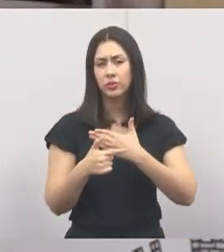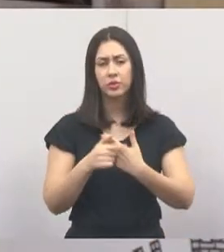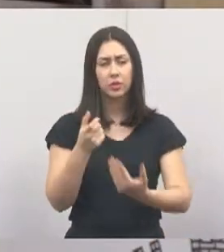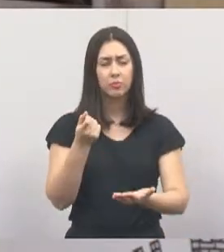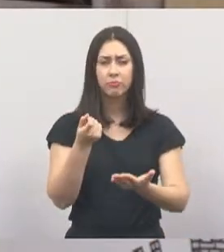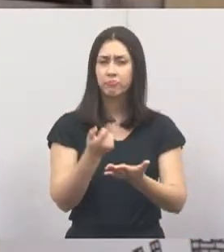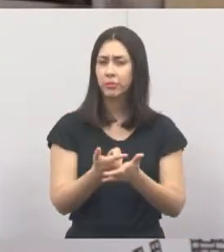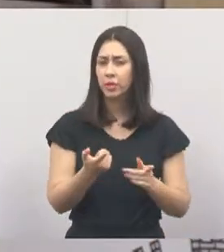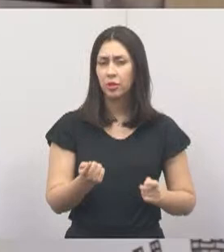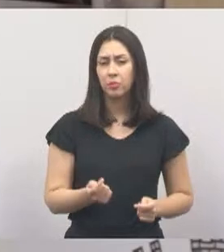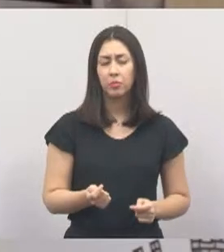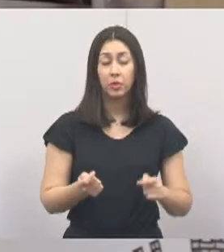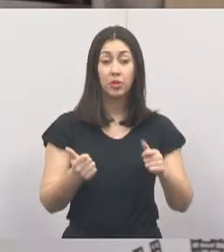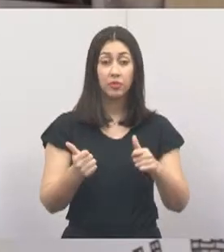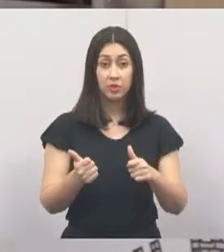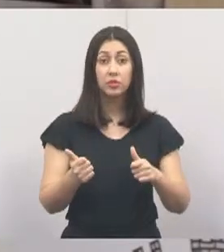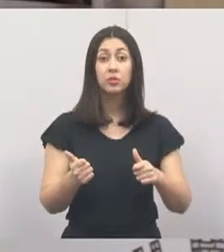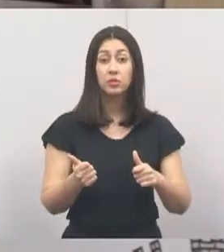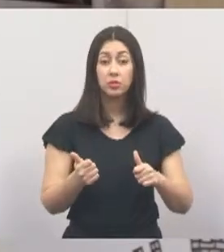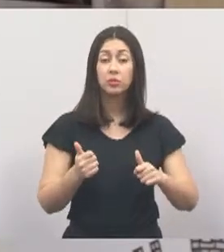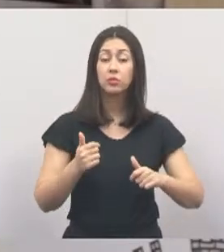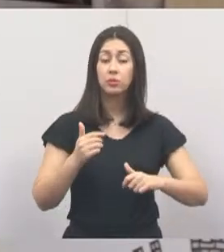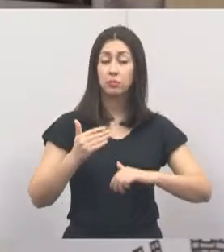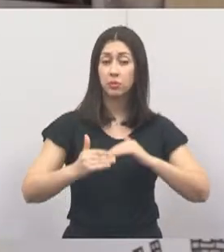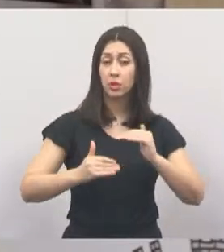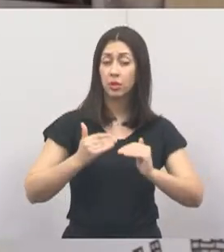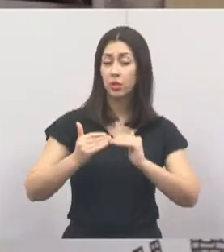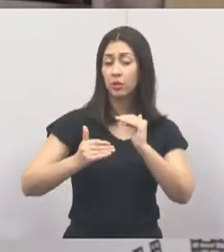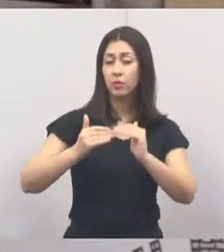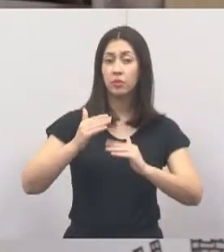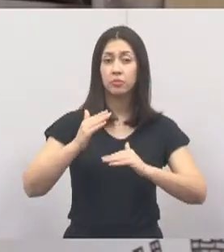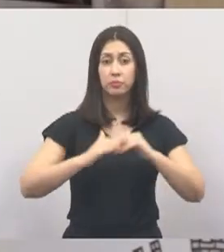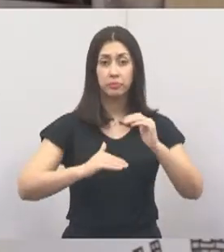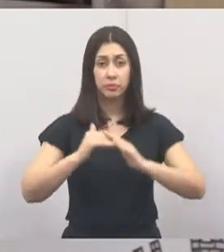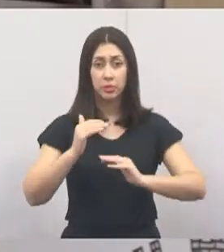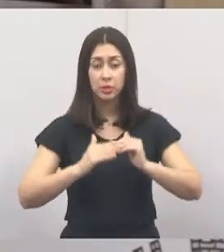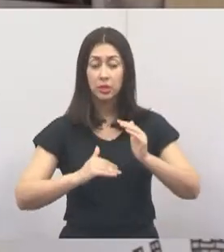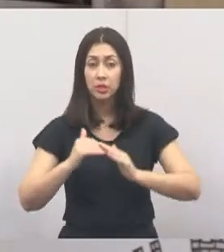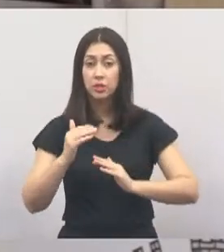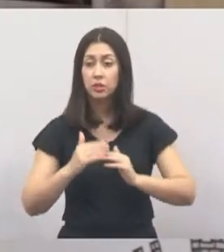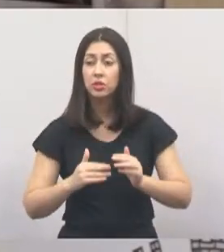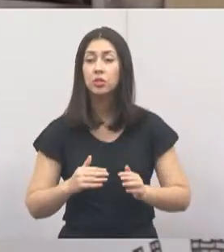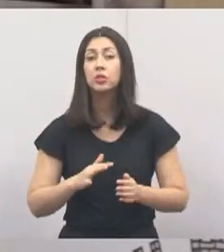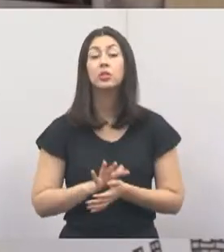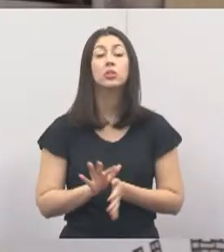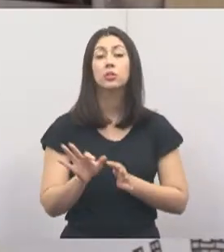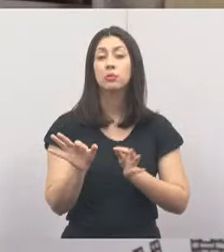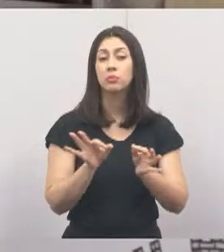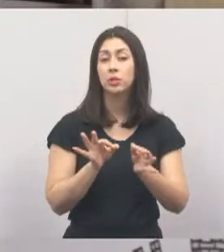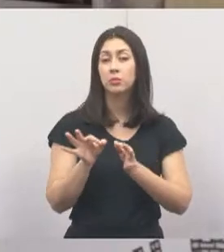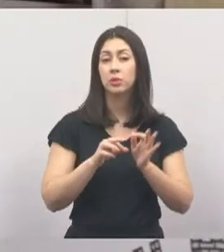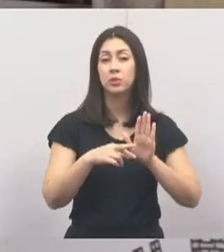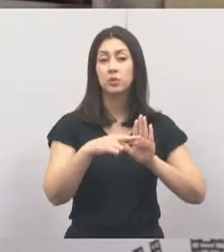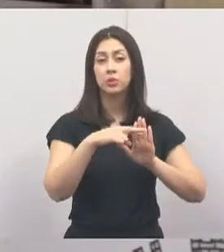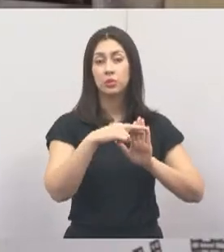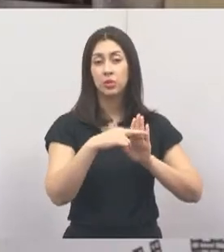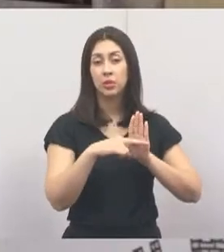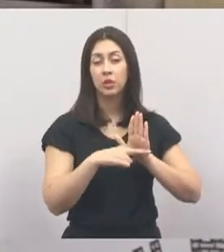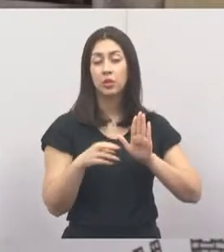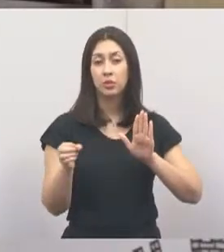por gratificação por desenvolvimento de atividade, consolidando as normas atualmente em